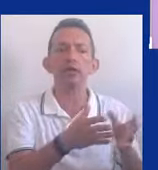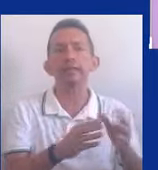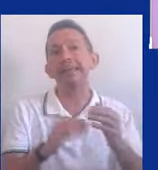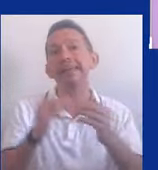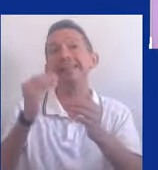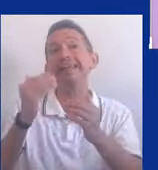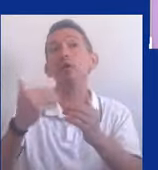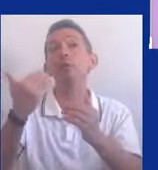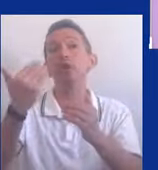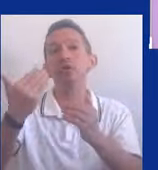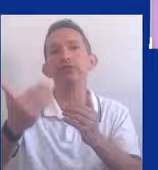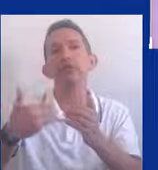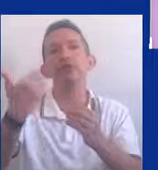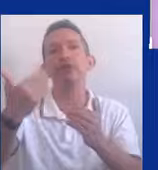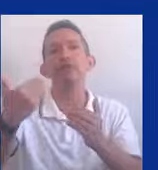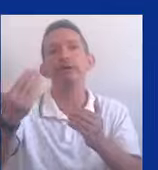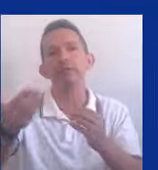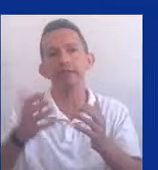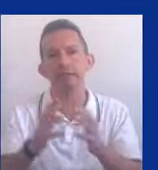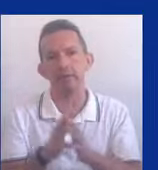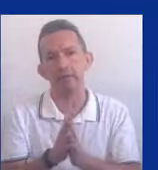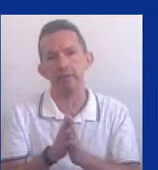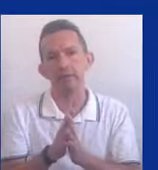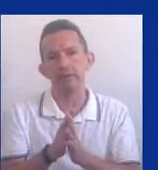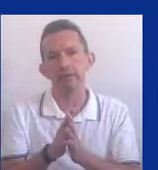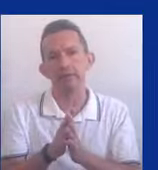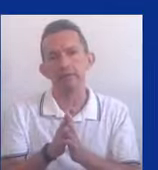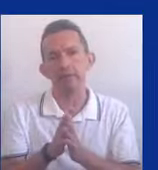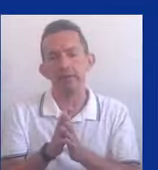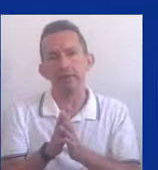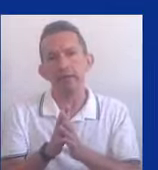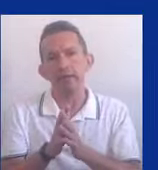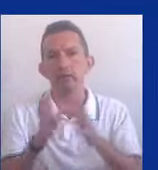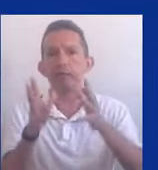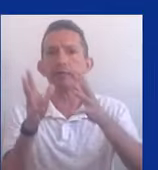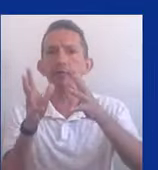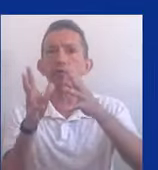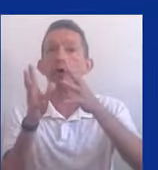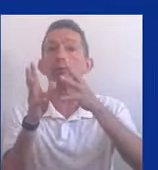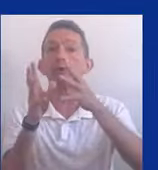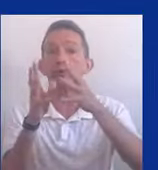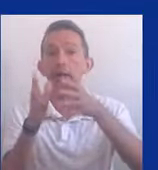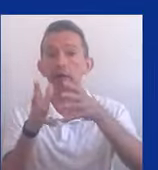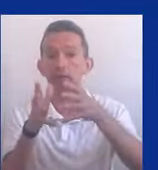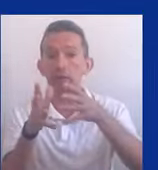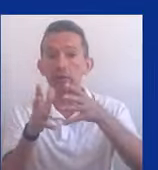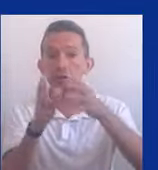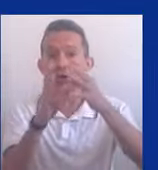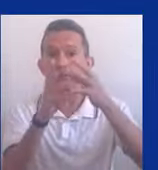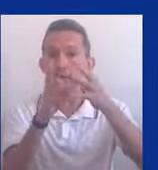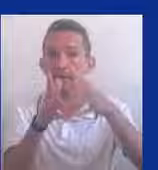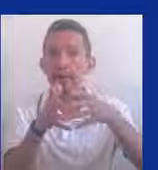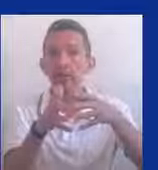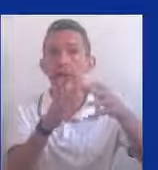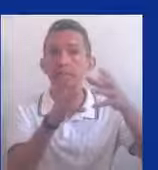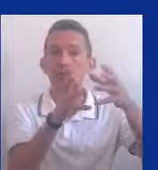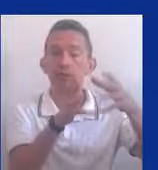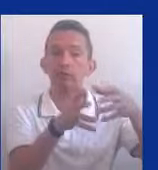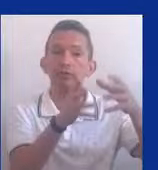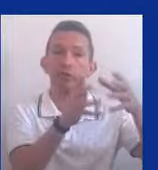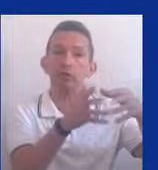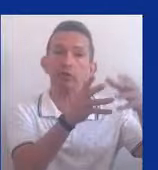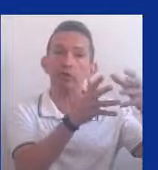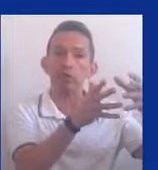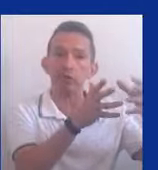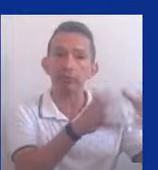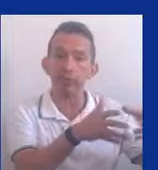de ciclose, ele não modifica o formato da célula. Tá? Então você pergunta qual o movimento citoplasmático